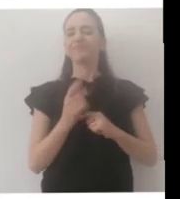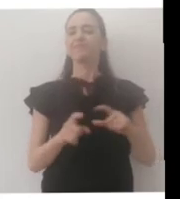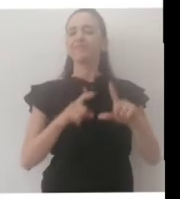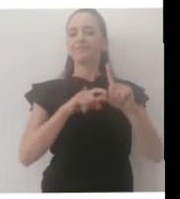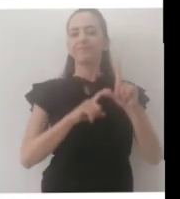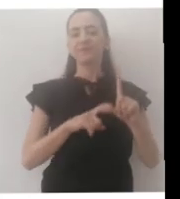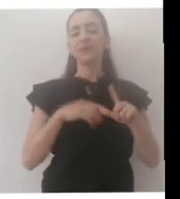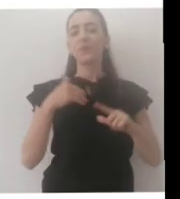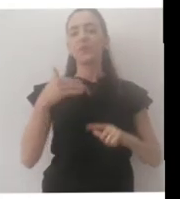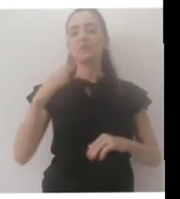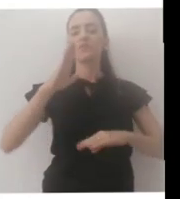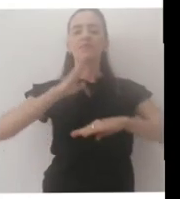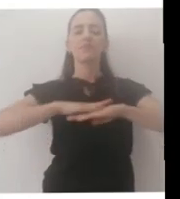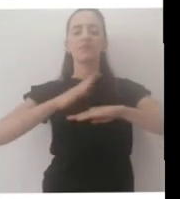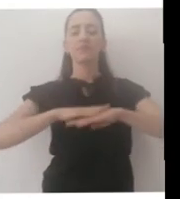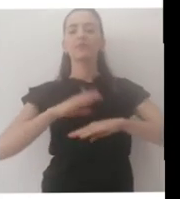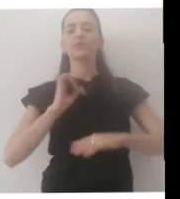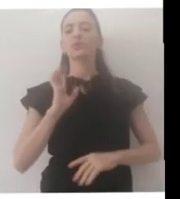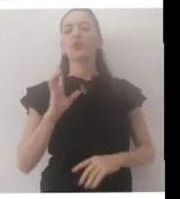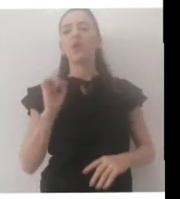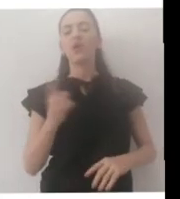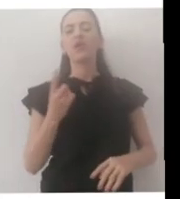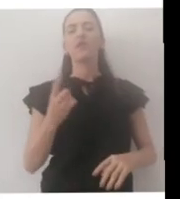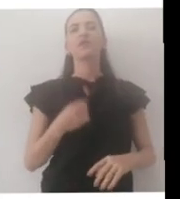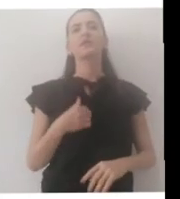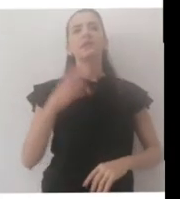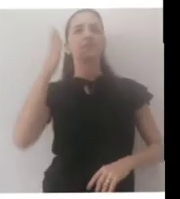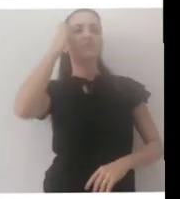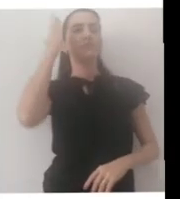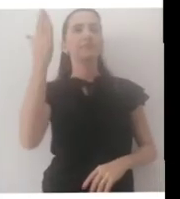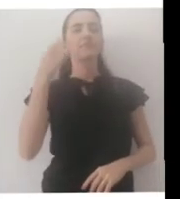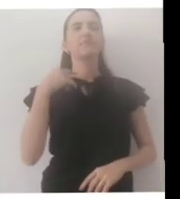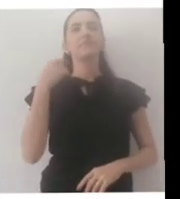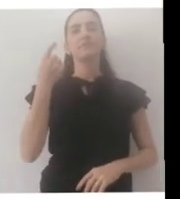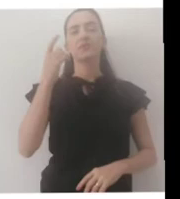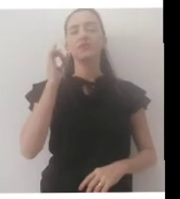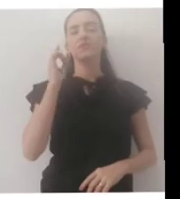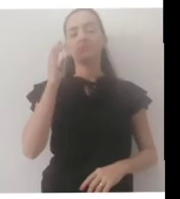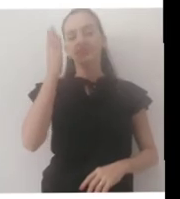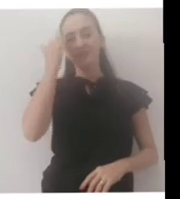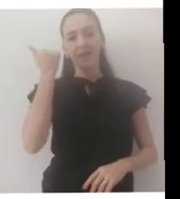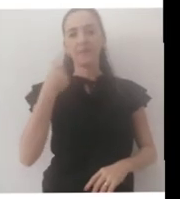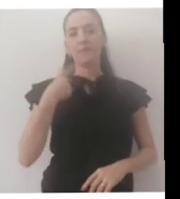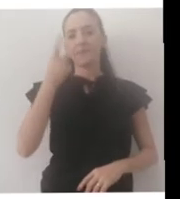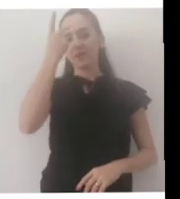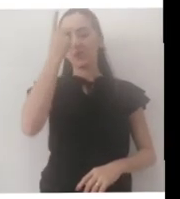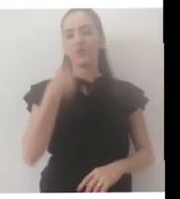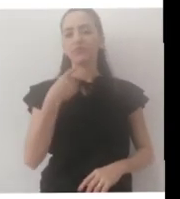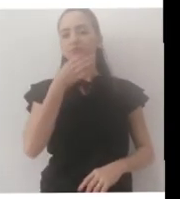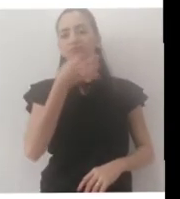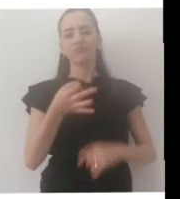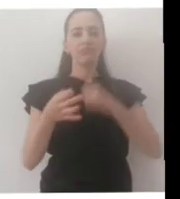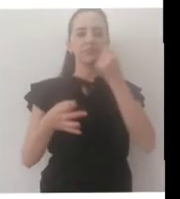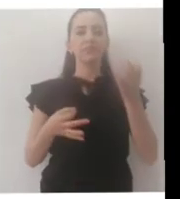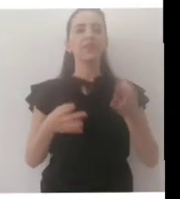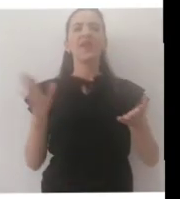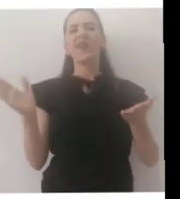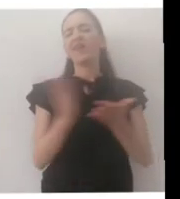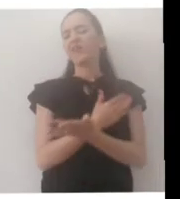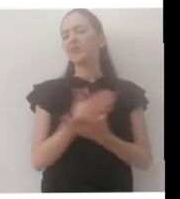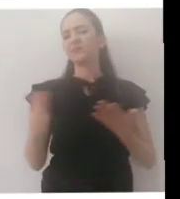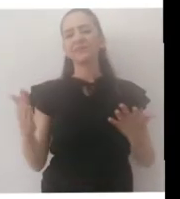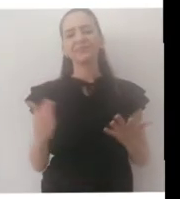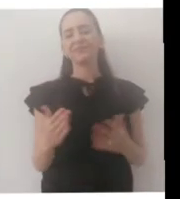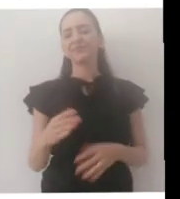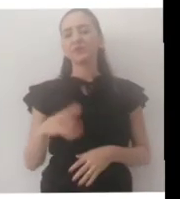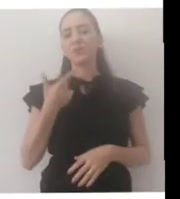para poder se posicionar no mundo, mas depois se torna uma pessoa mais autônoma com as opiniões próprias. Entretanto, boa parte das